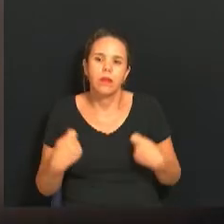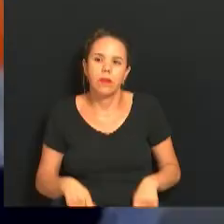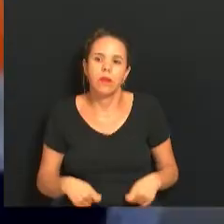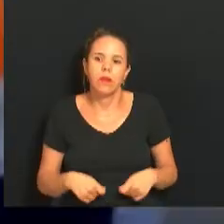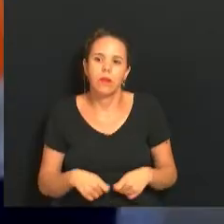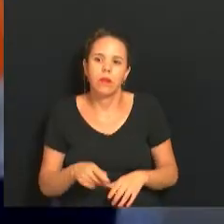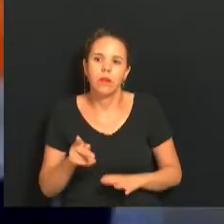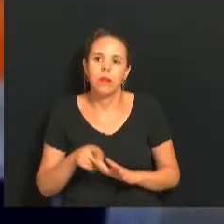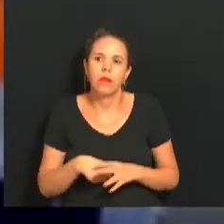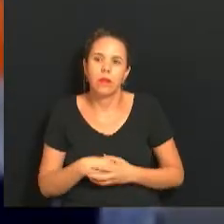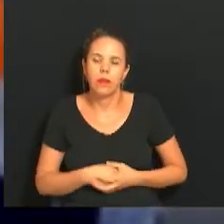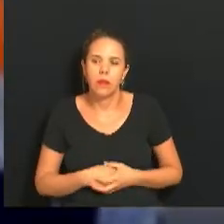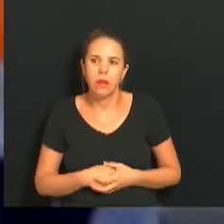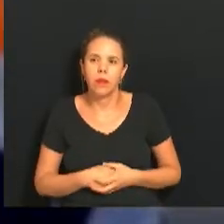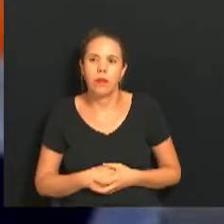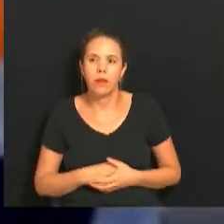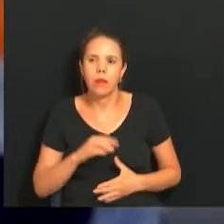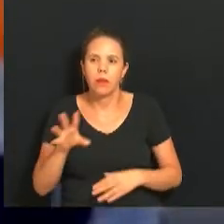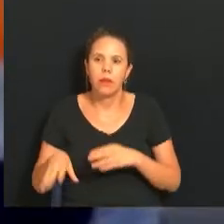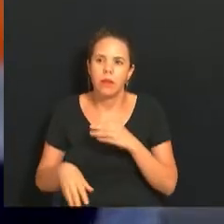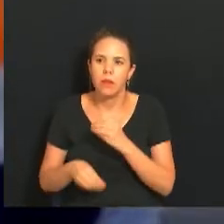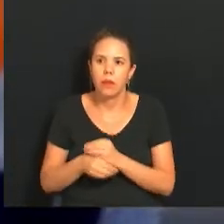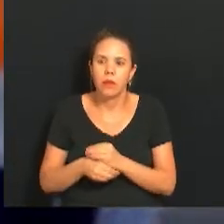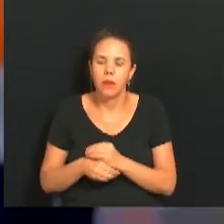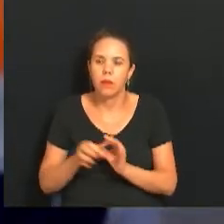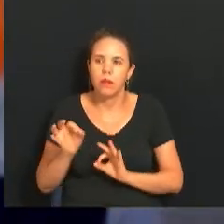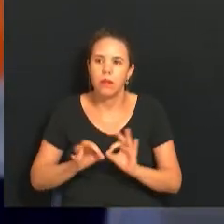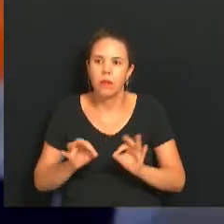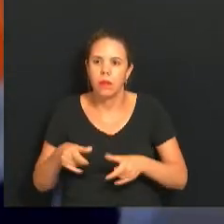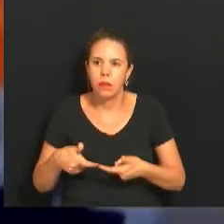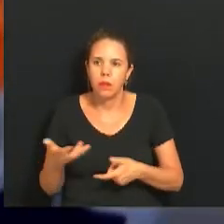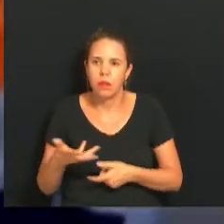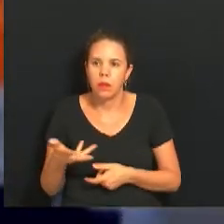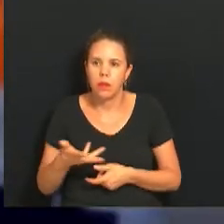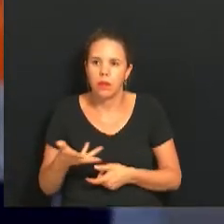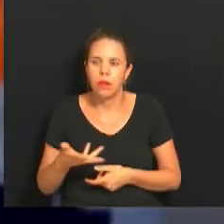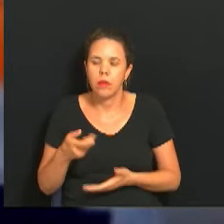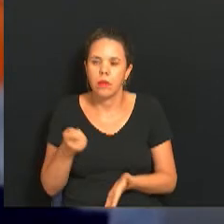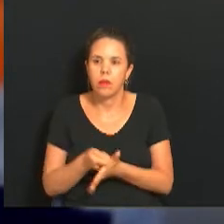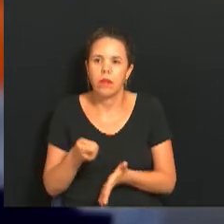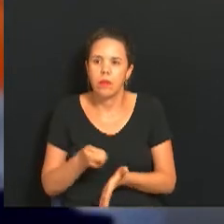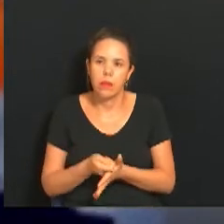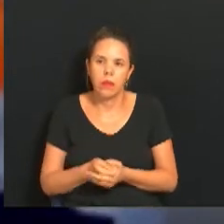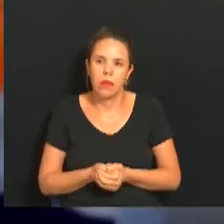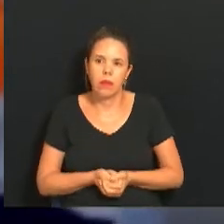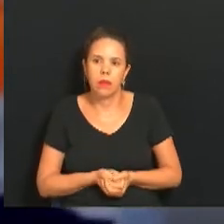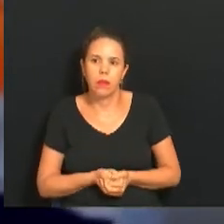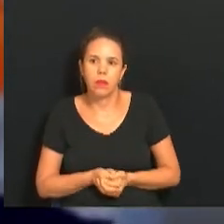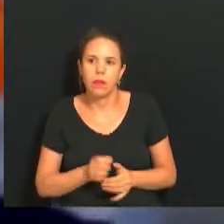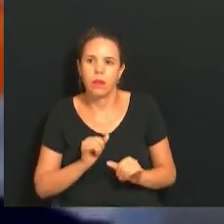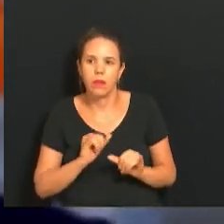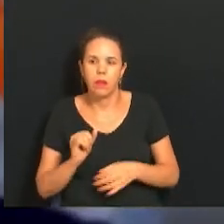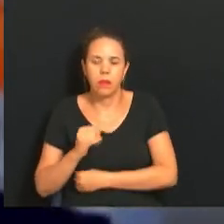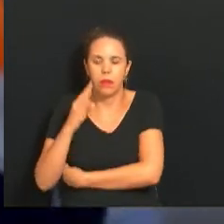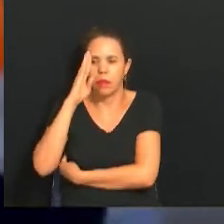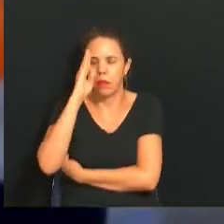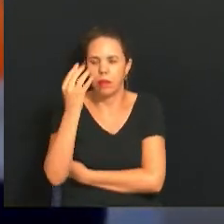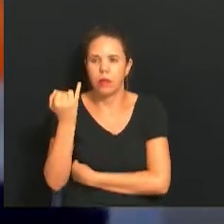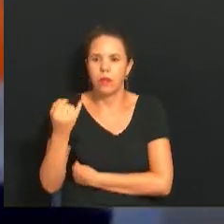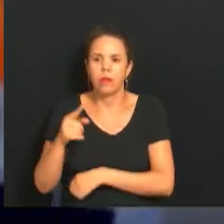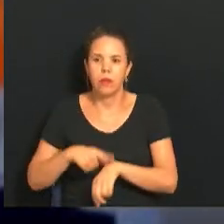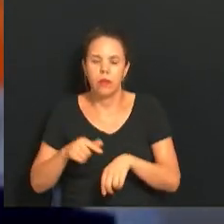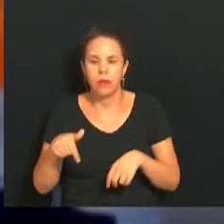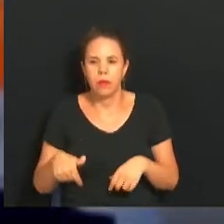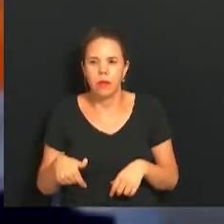plano. Sidney acrescentou que os planos de contingência são obrigatórios e reforçou que o principal no momento